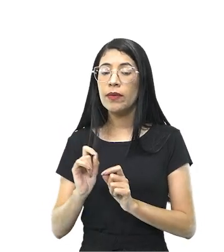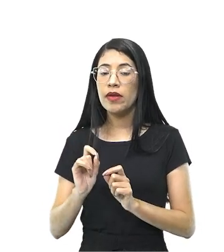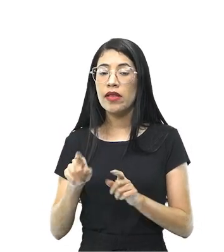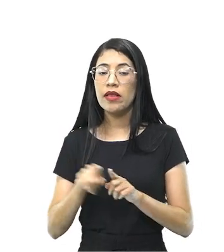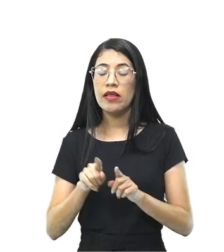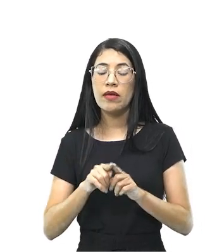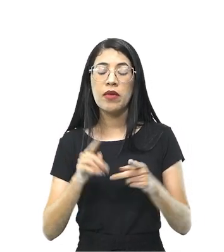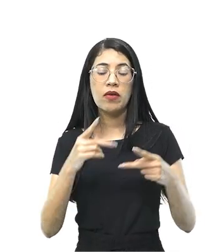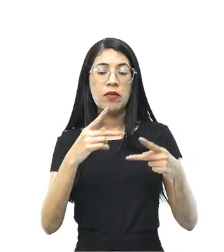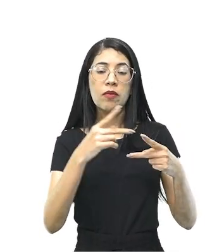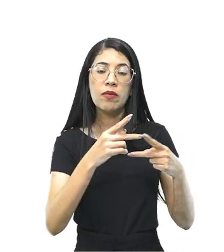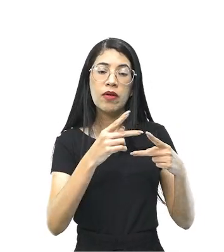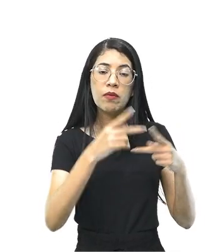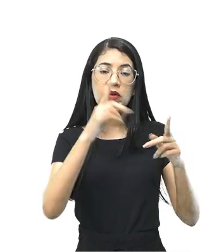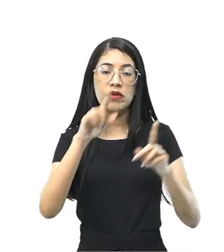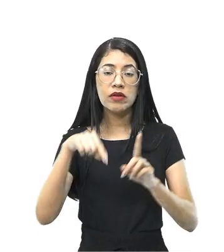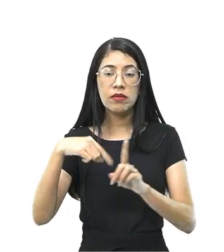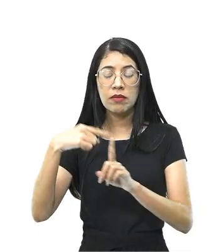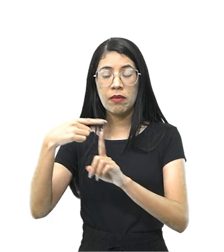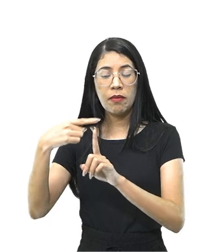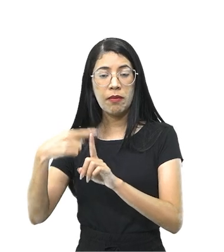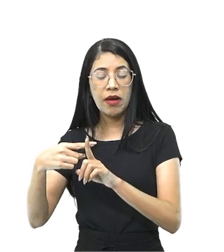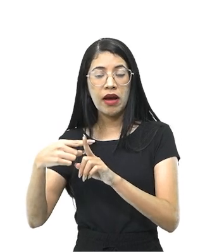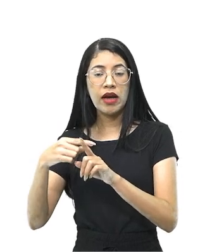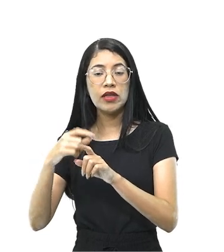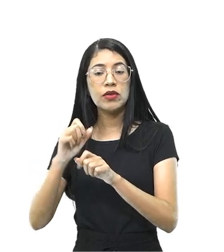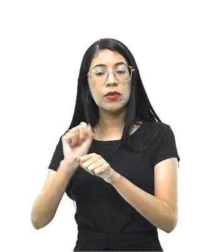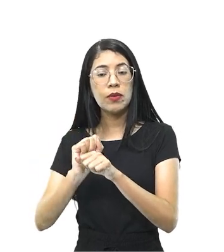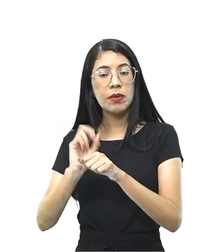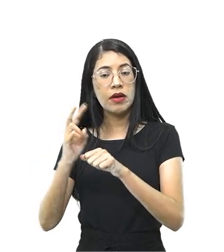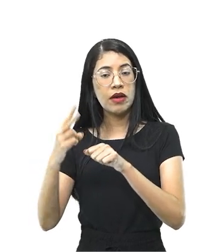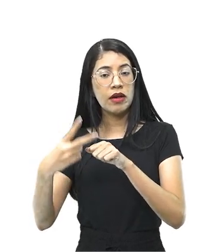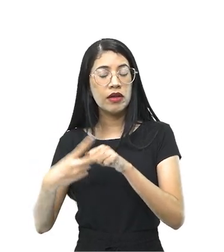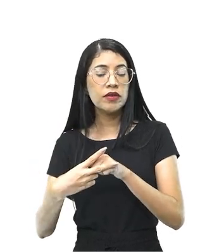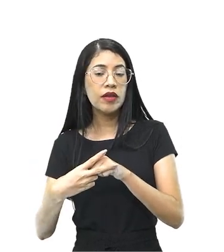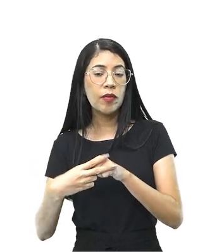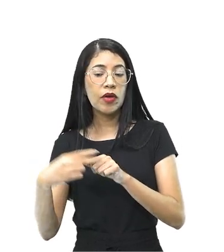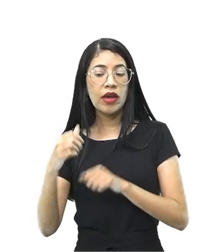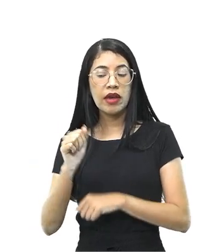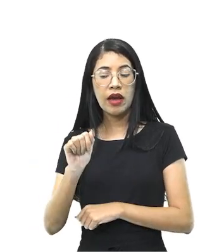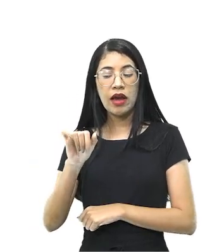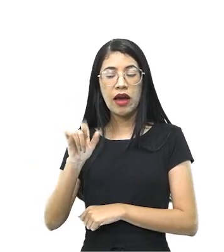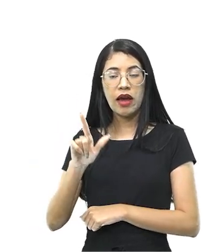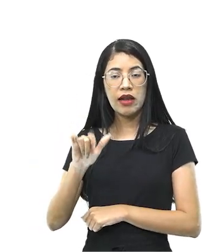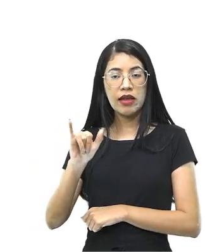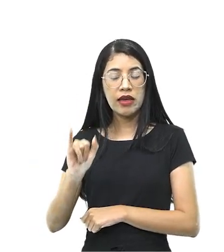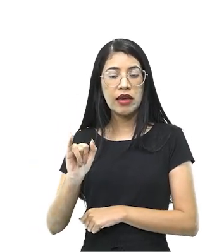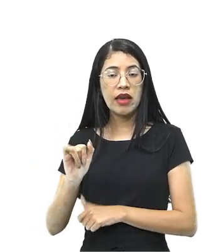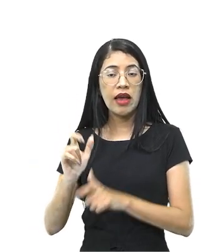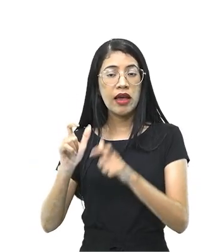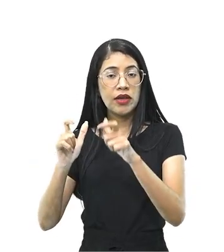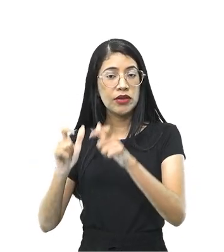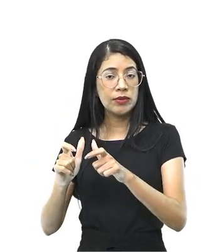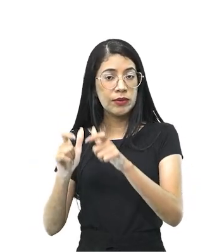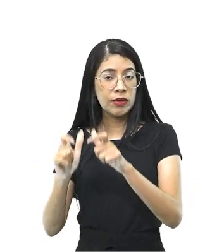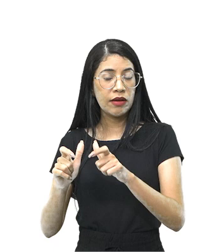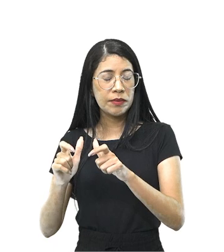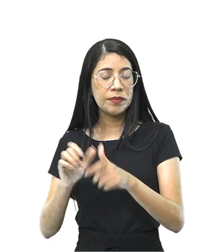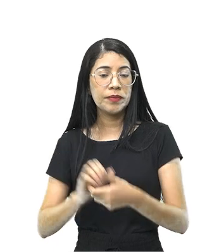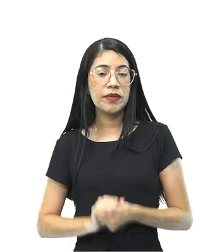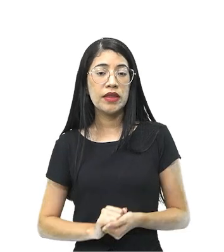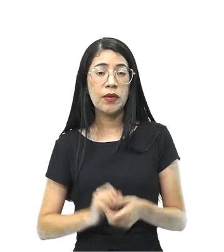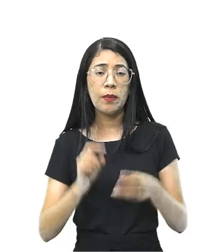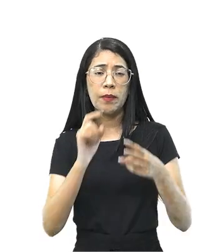uma preposição mais um advérbio, né? Que ali é advérbio de lugar. Então, eles virão por ali. Então, todos